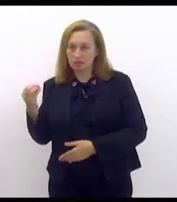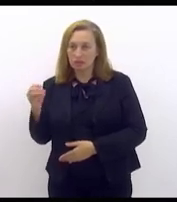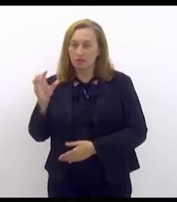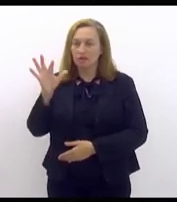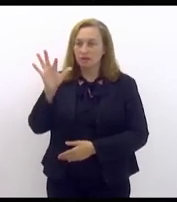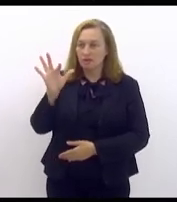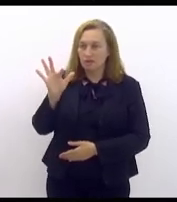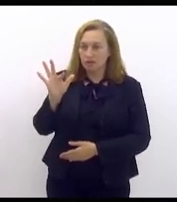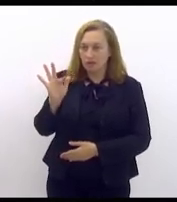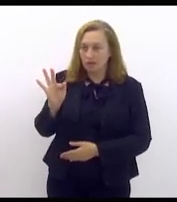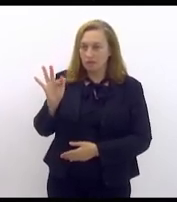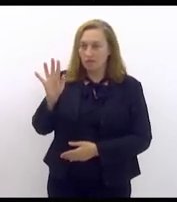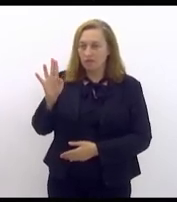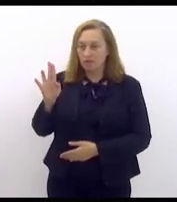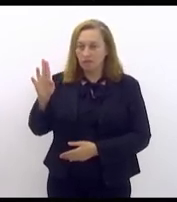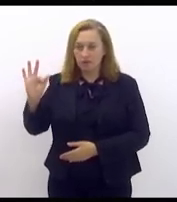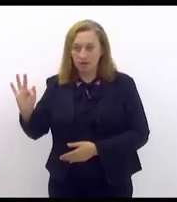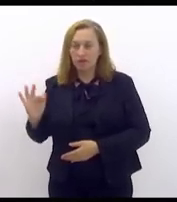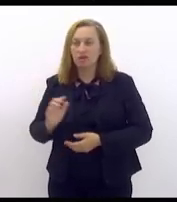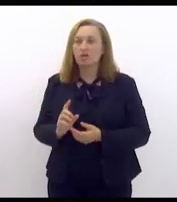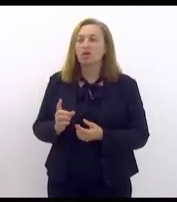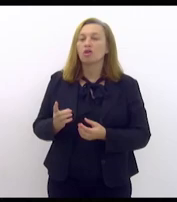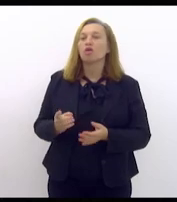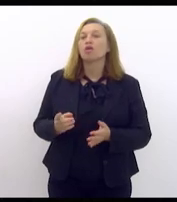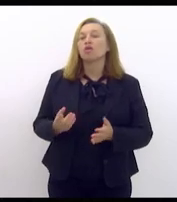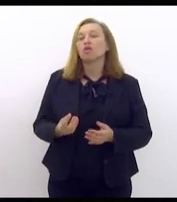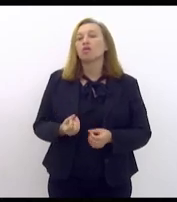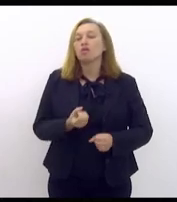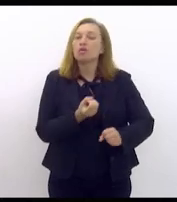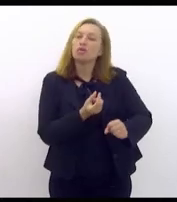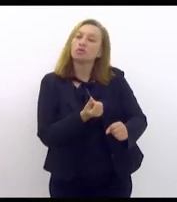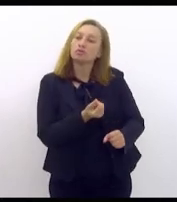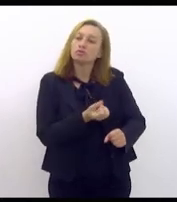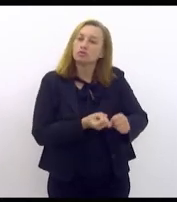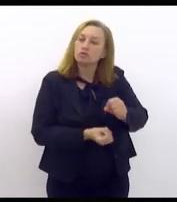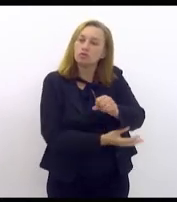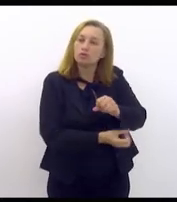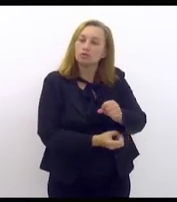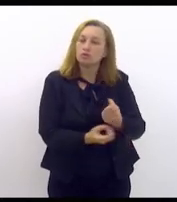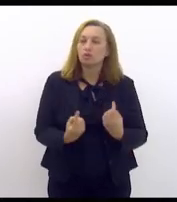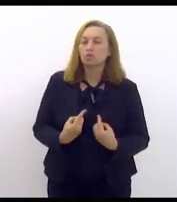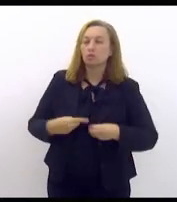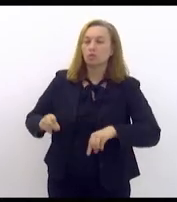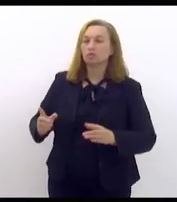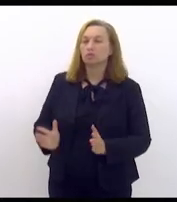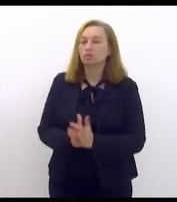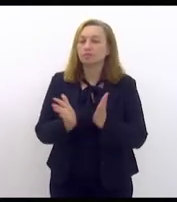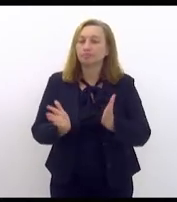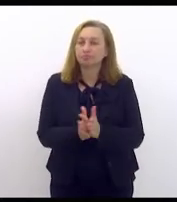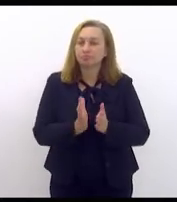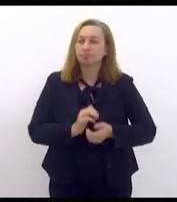de Combate à Pobreza. 6% dos recursos destinados ao FECP que